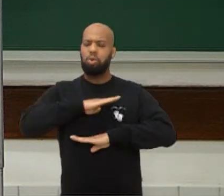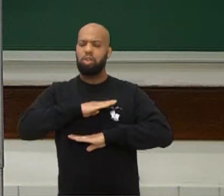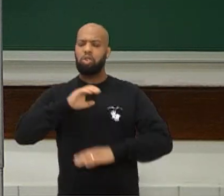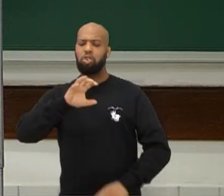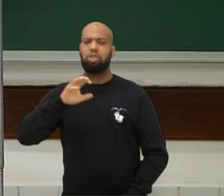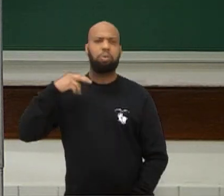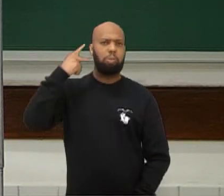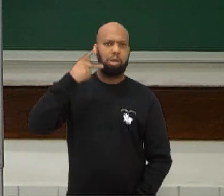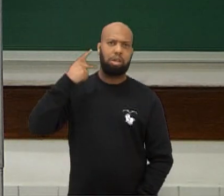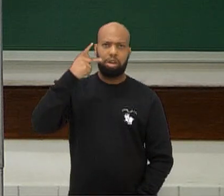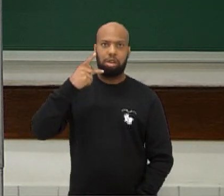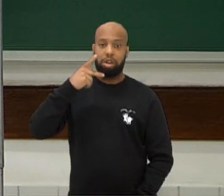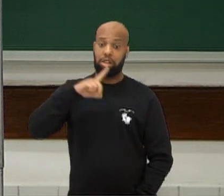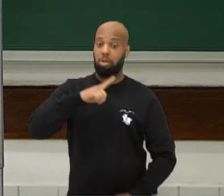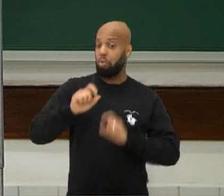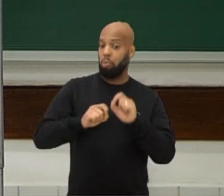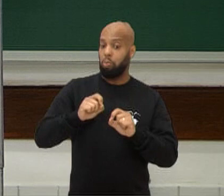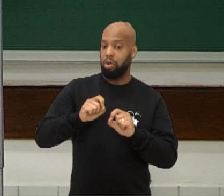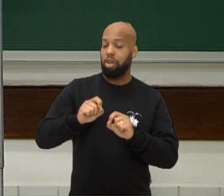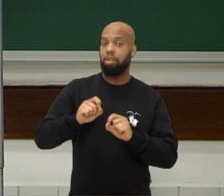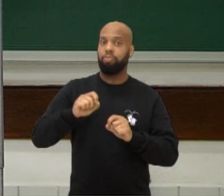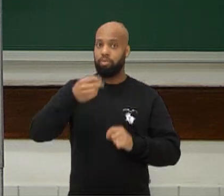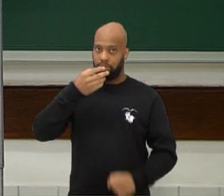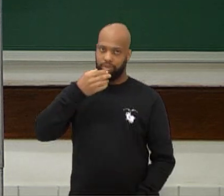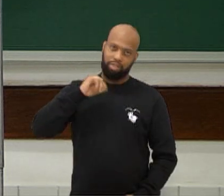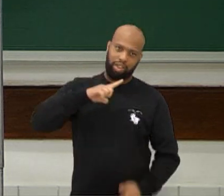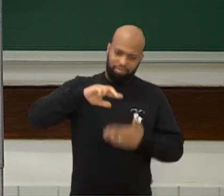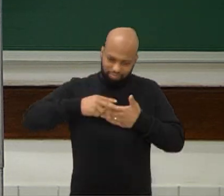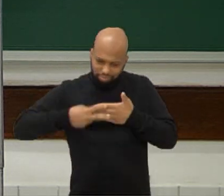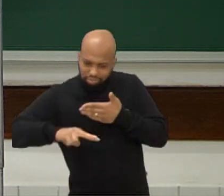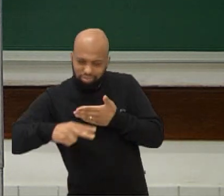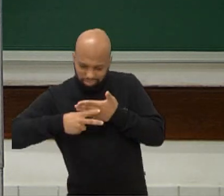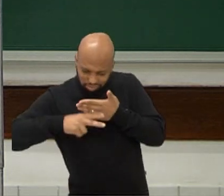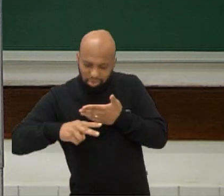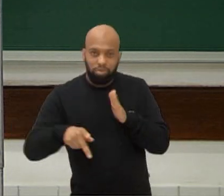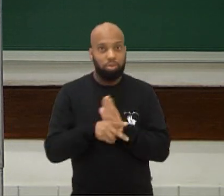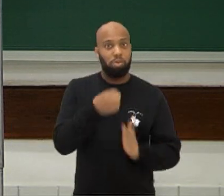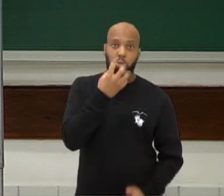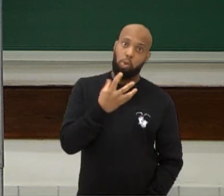e o que pode resultar de bom e de ruim dentro desses contextos.